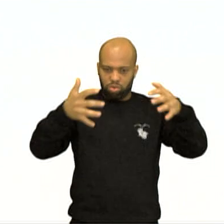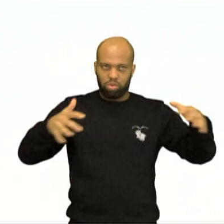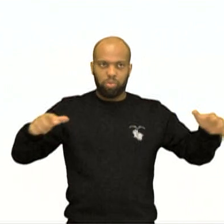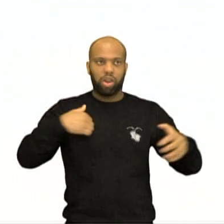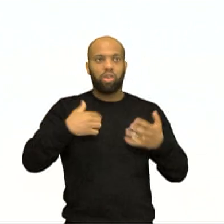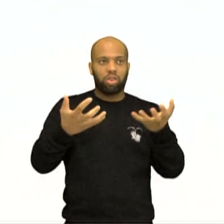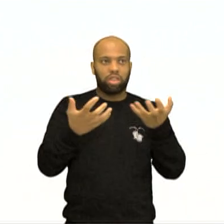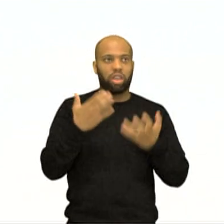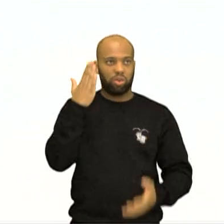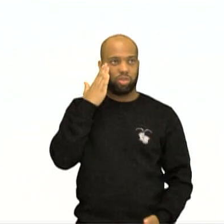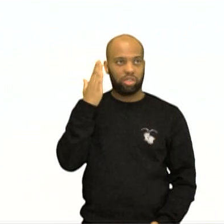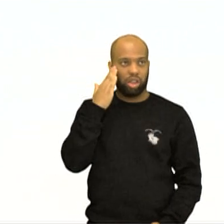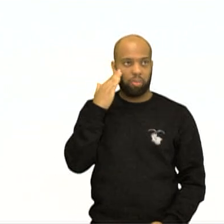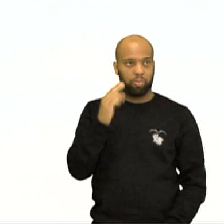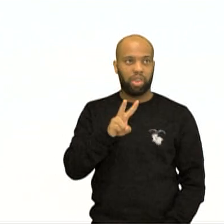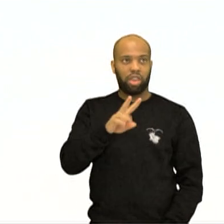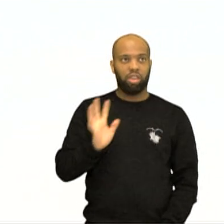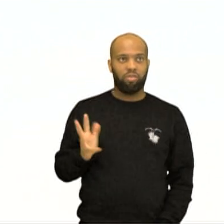velocidade